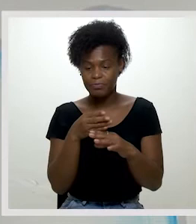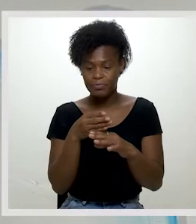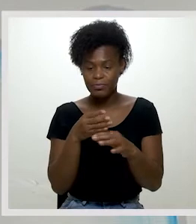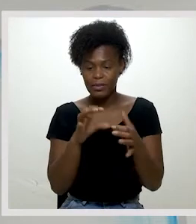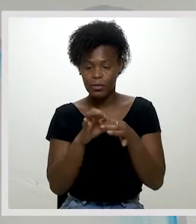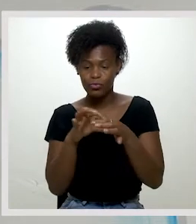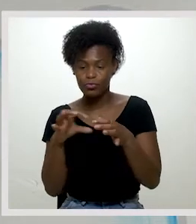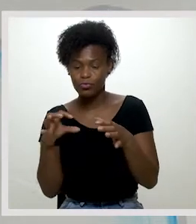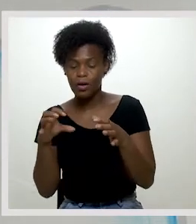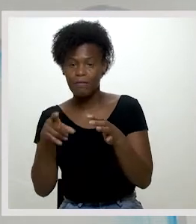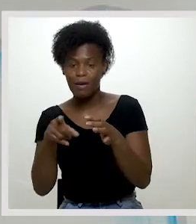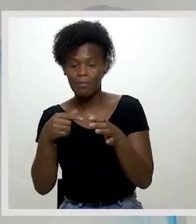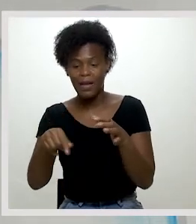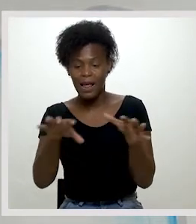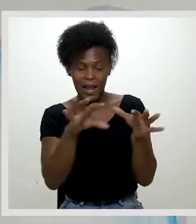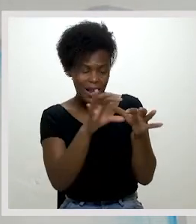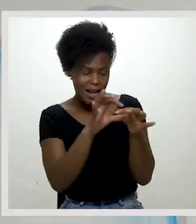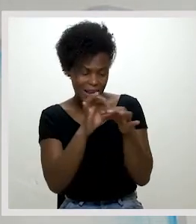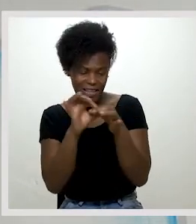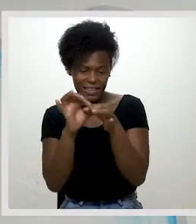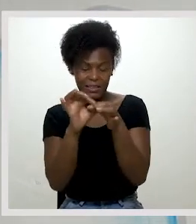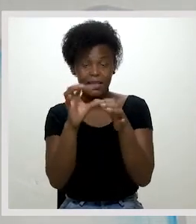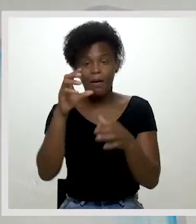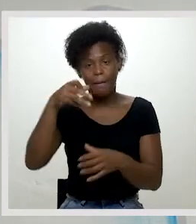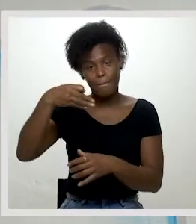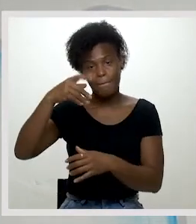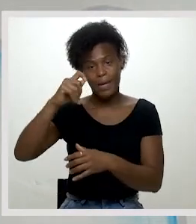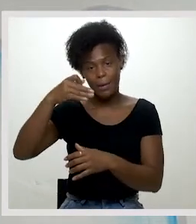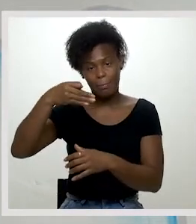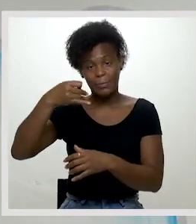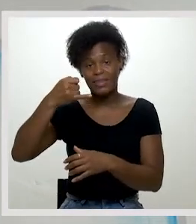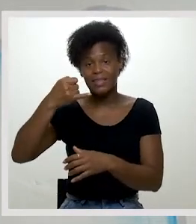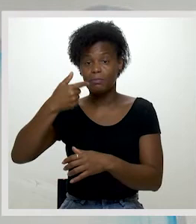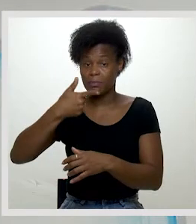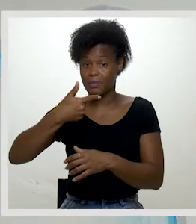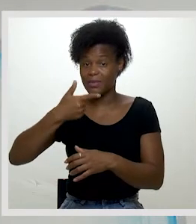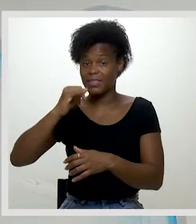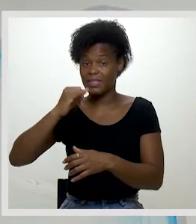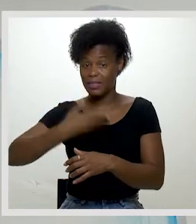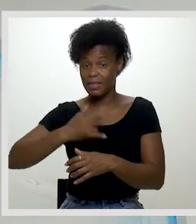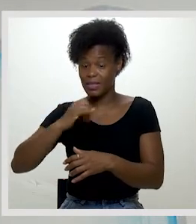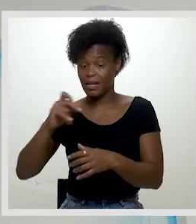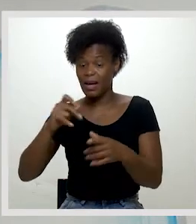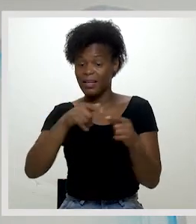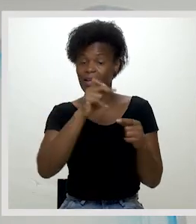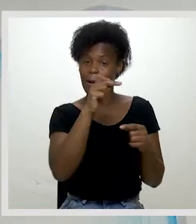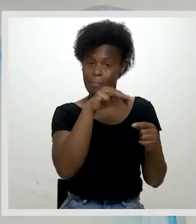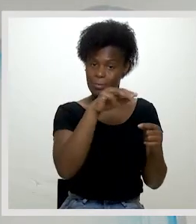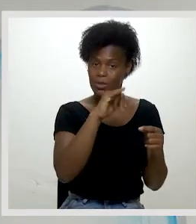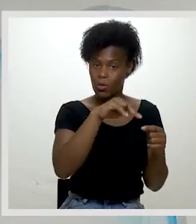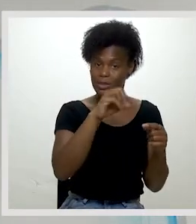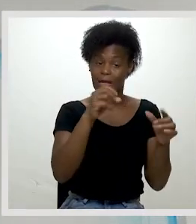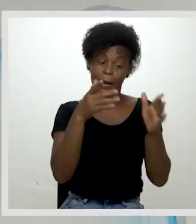que vamos ter aqui uma ligação peptídica estabelecida entre o aminoácido e a parte, ou a